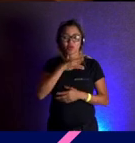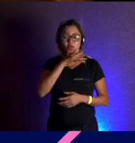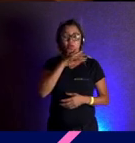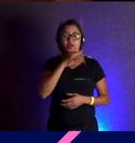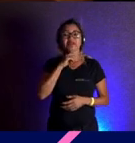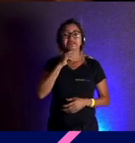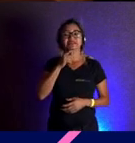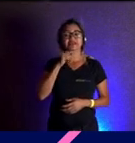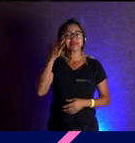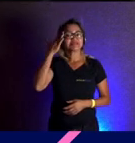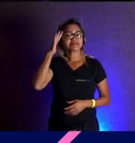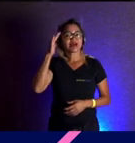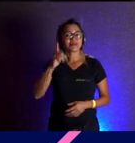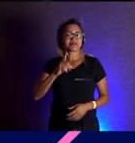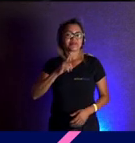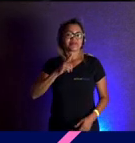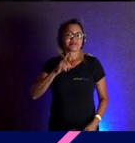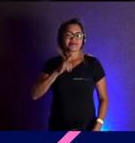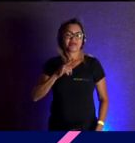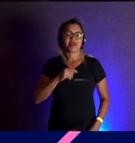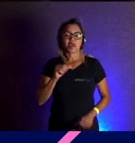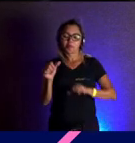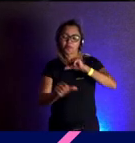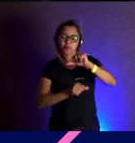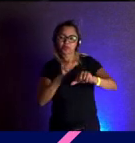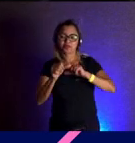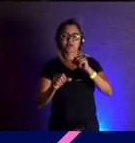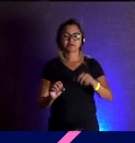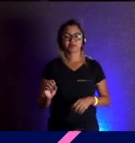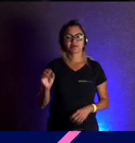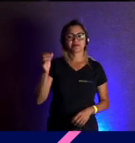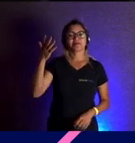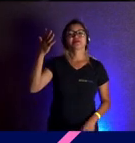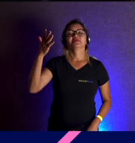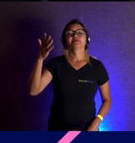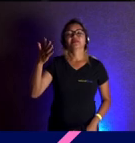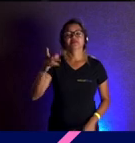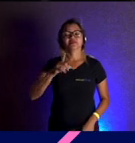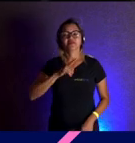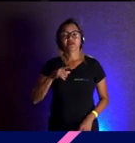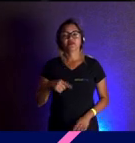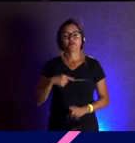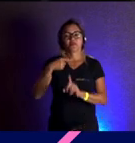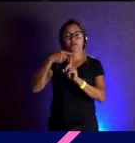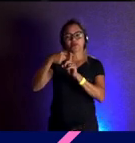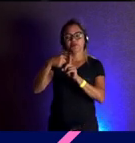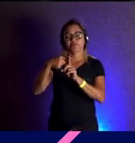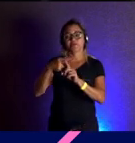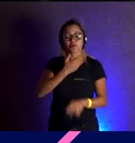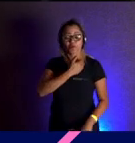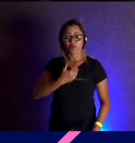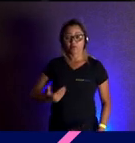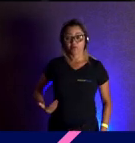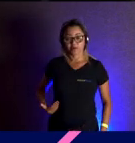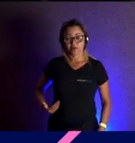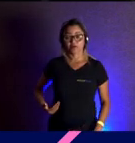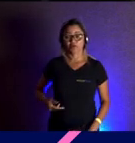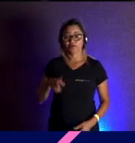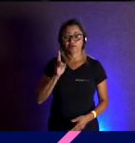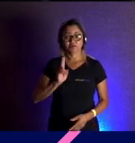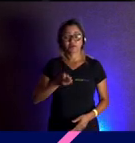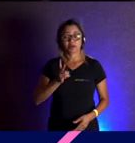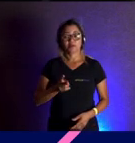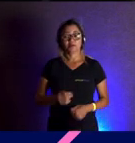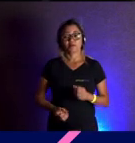climático. Hay un hecho positivo, que es que el gobierno, que normalmente es la fuente de